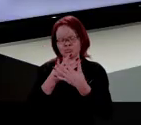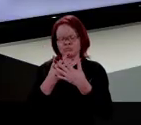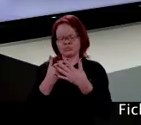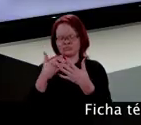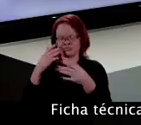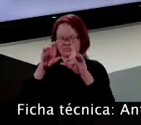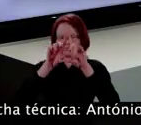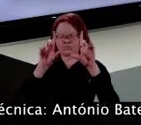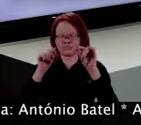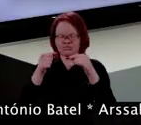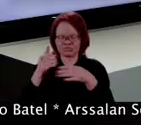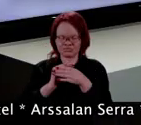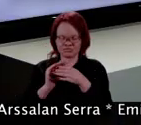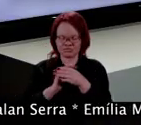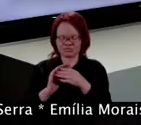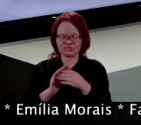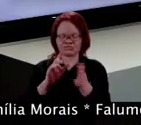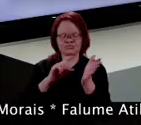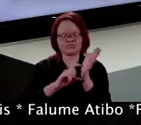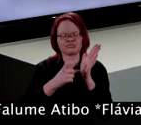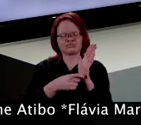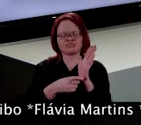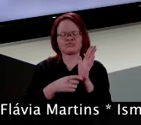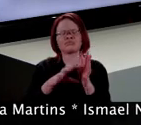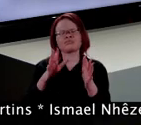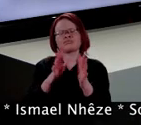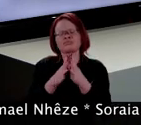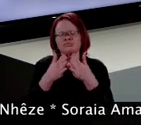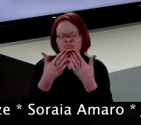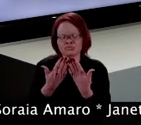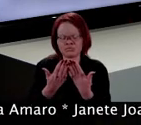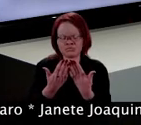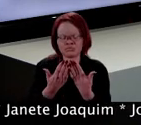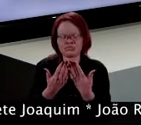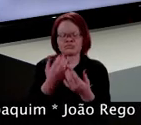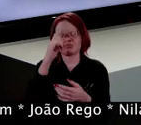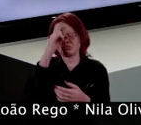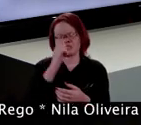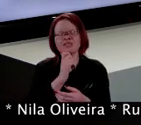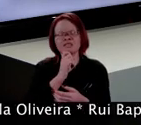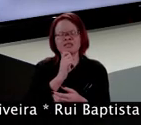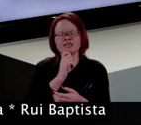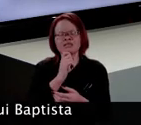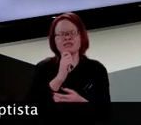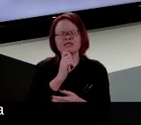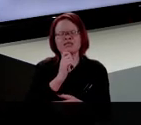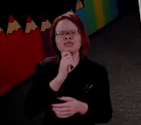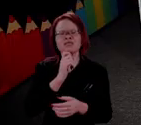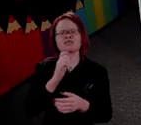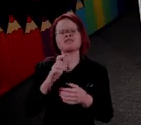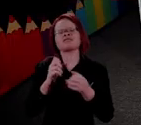saberem mais sobre estas matérias consulte tem uma gramática e o vosso manual de